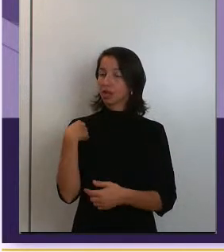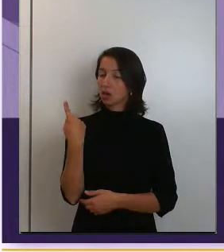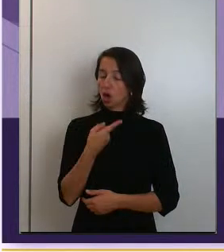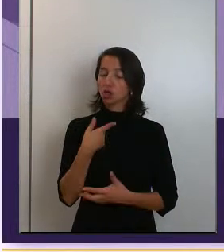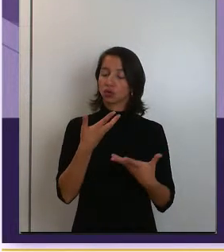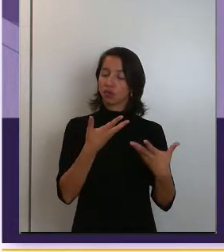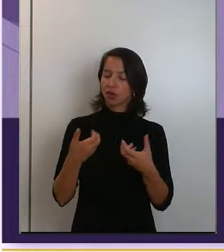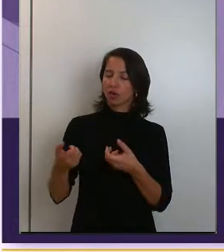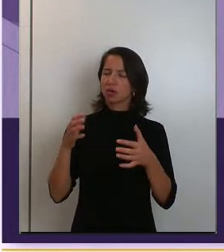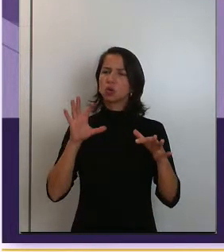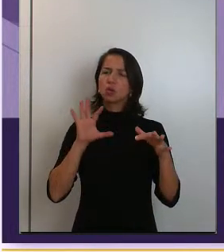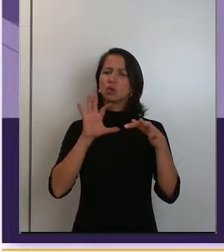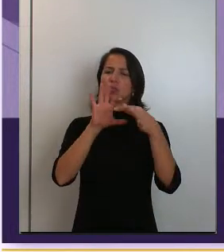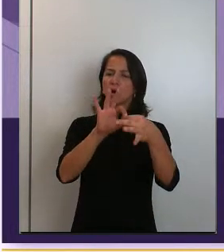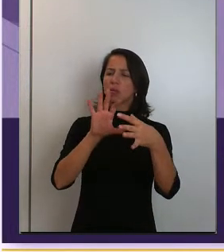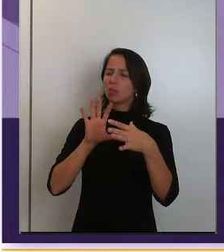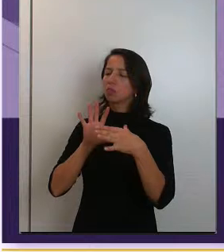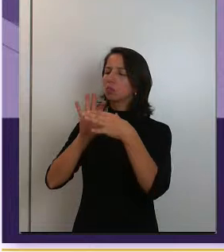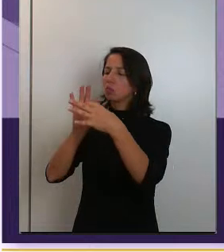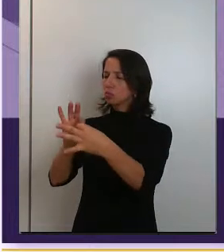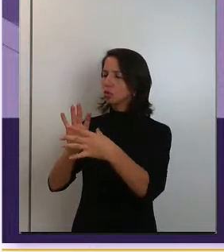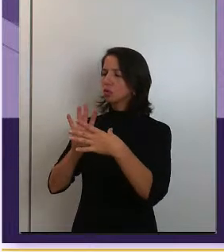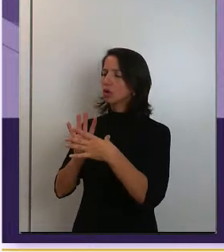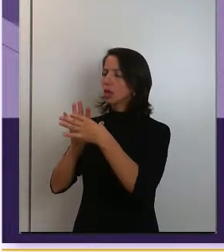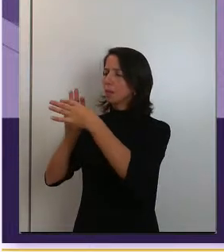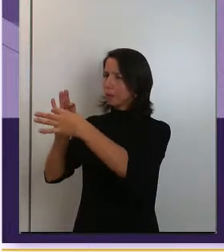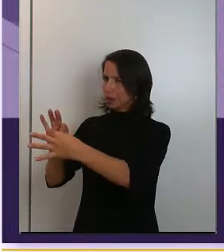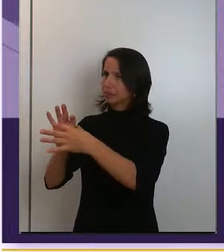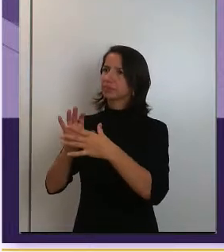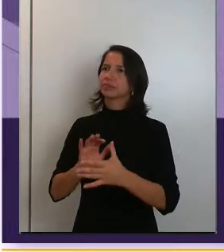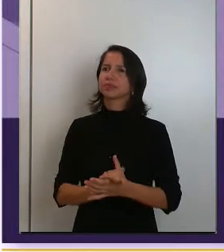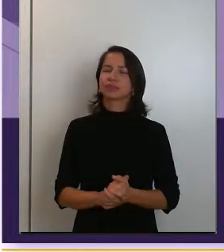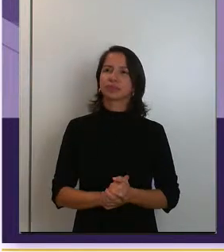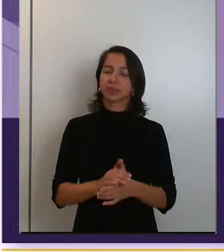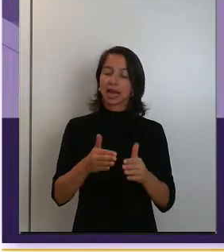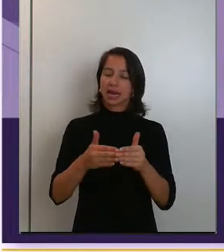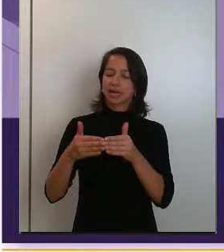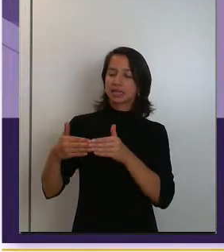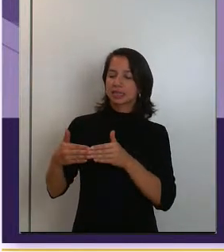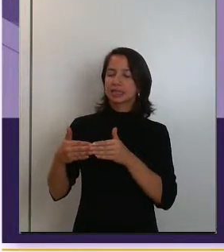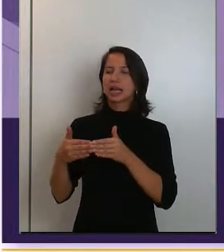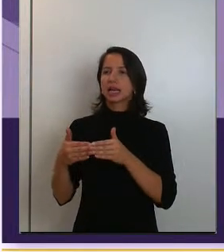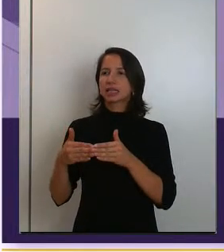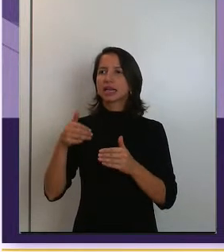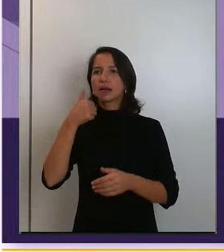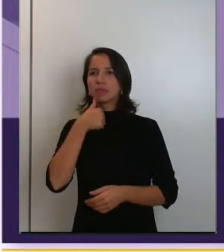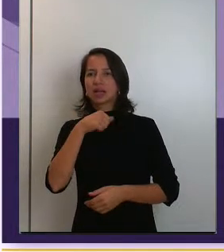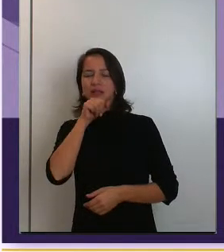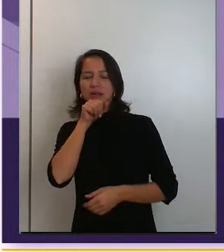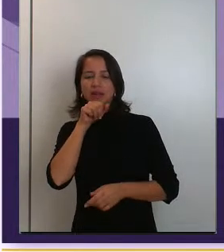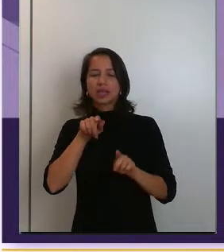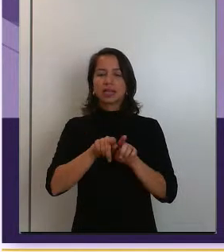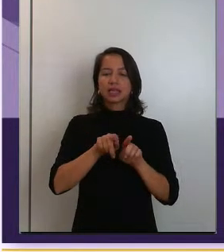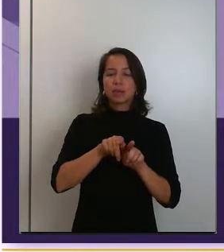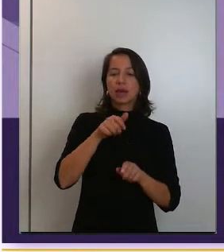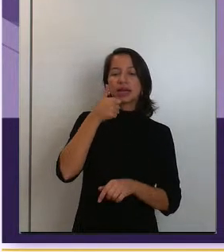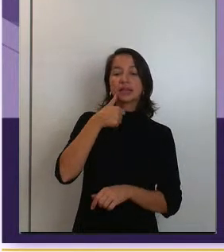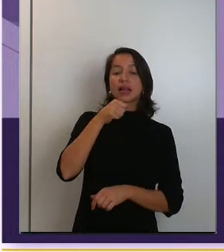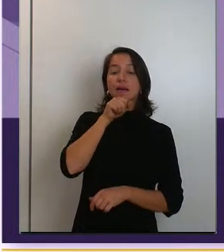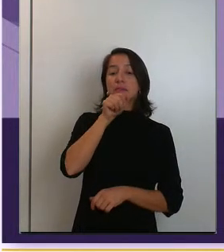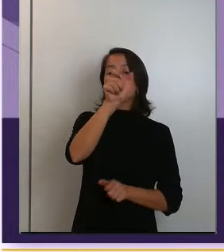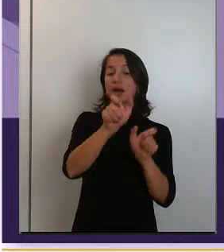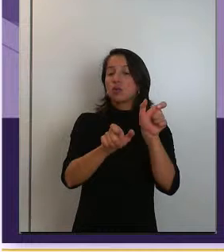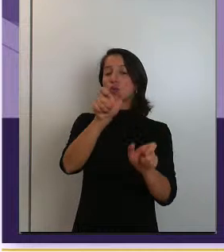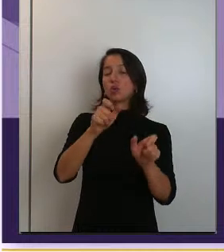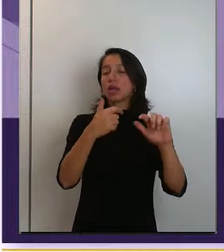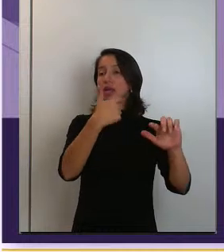contextualizando um pouco com a situação da licença maternidade, da mãe trabalhadora no Brasil. O